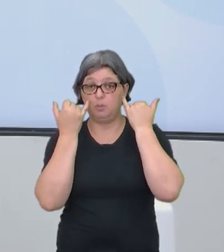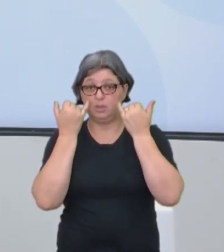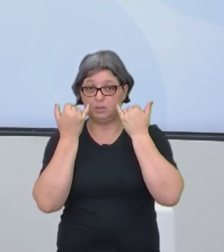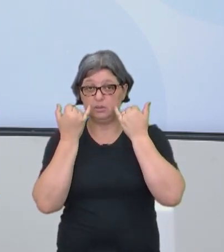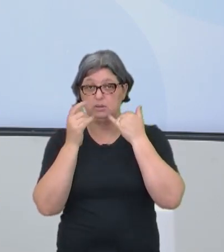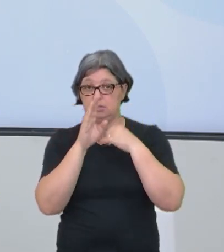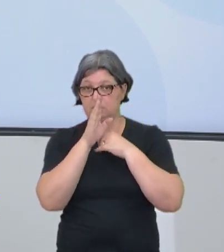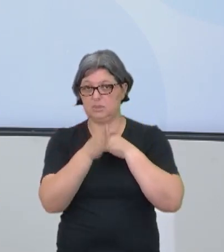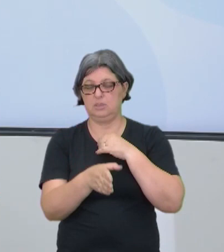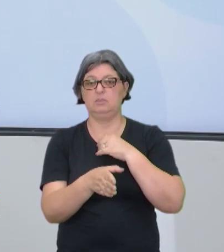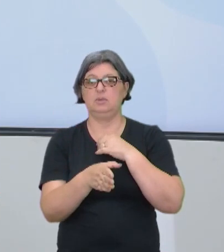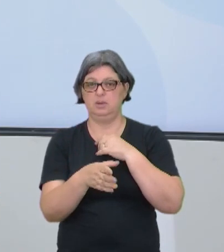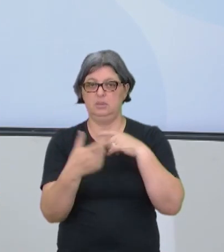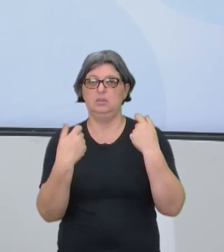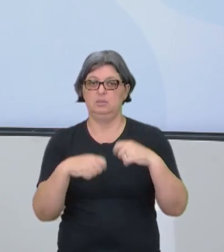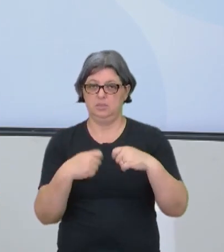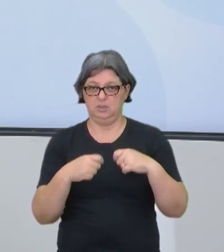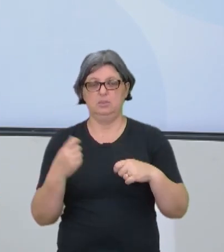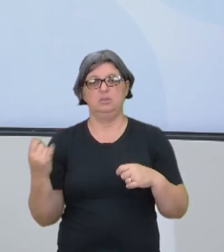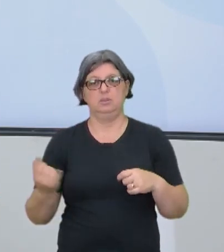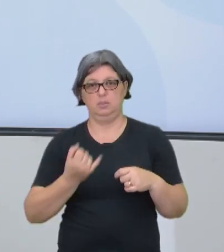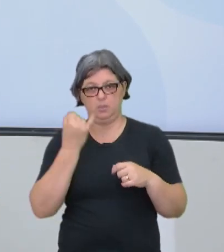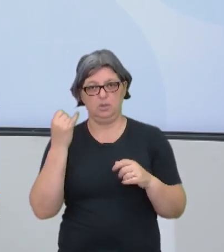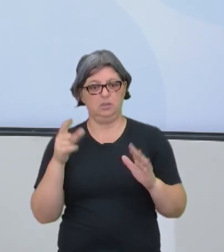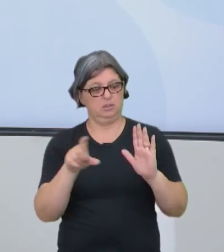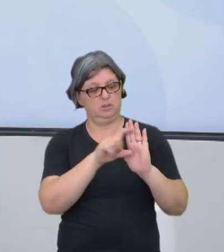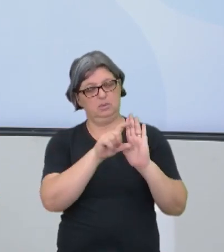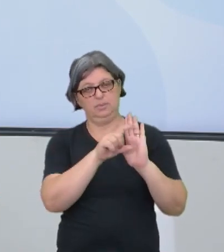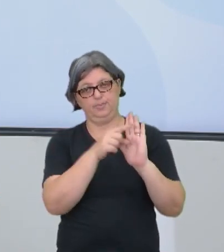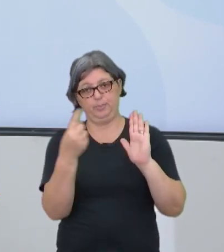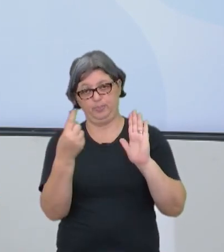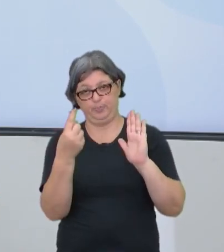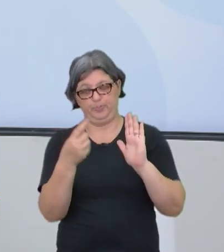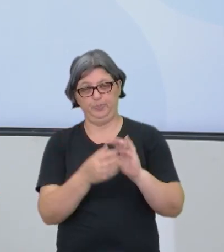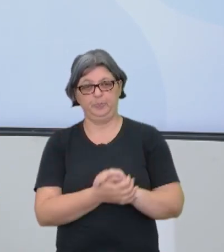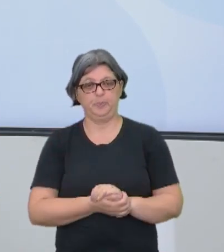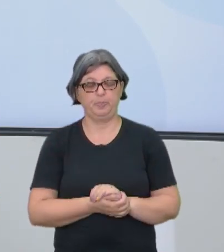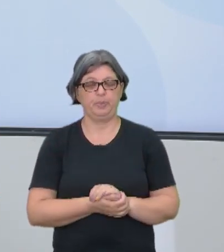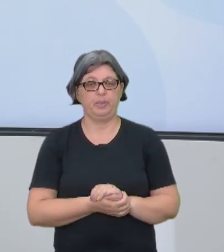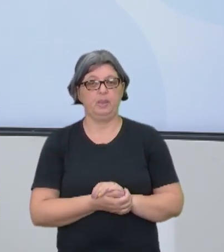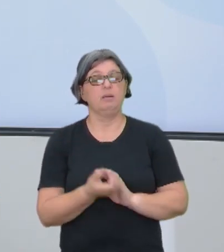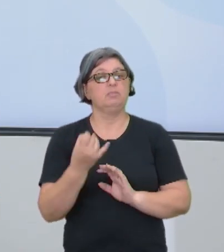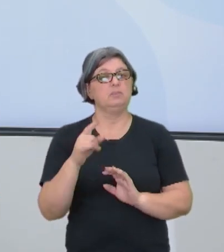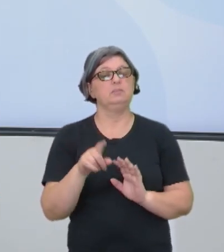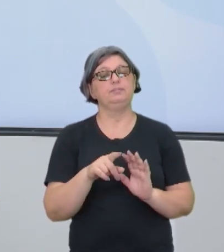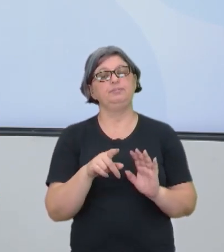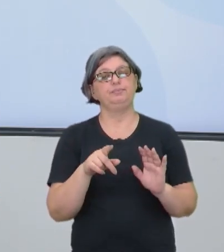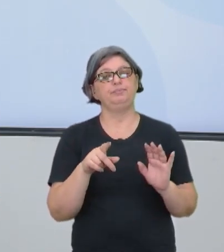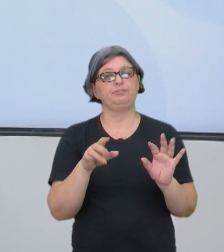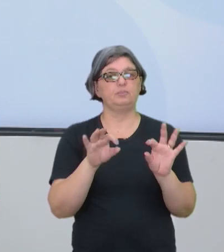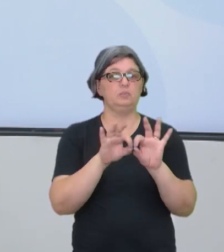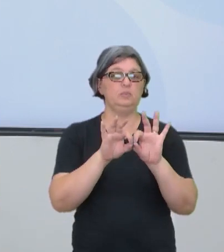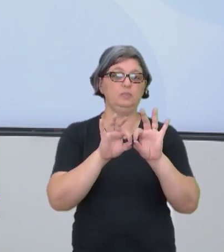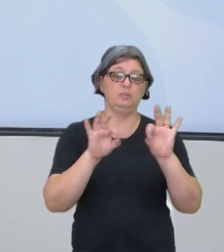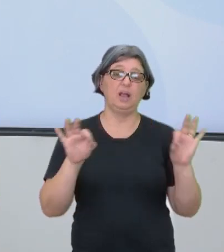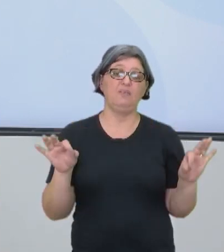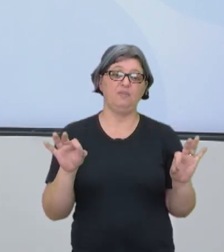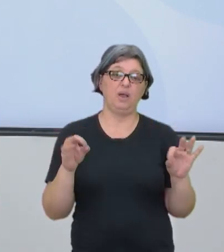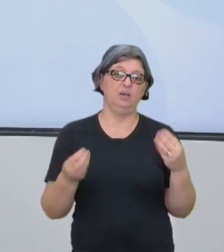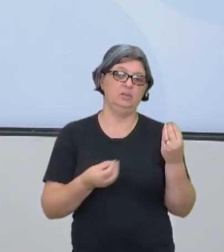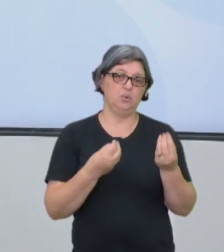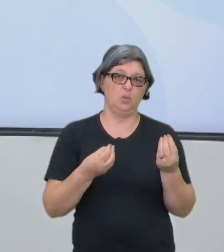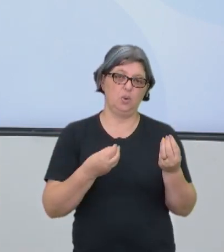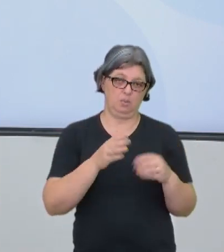são necessárias, ou importante que apareça no primeiro parágrafo. Se eu for falar ou parafrasear uma fala, como que eu